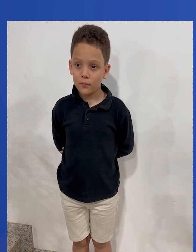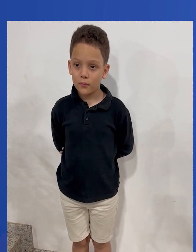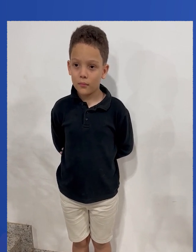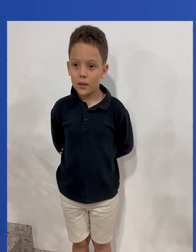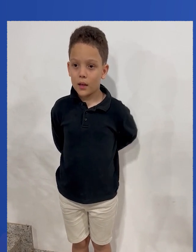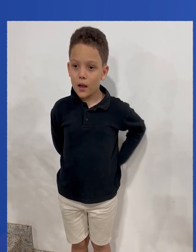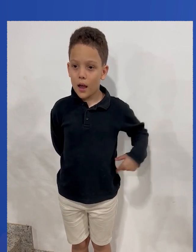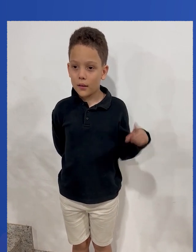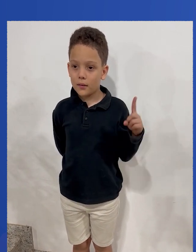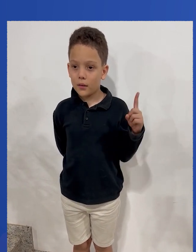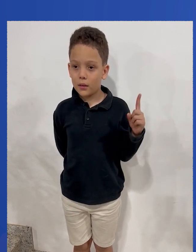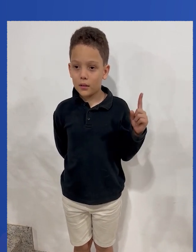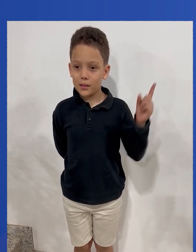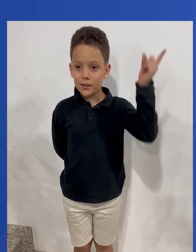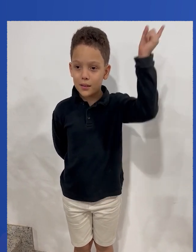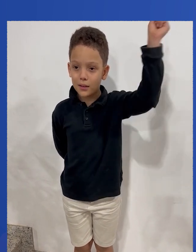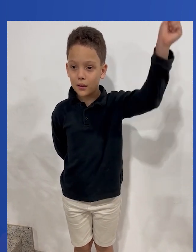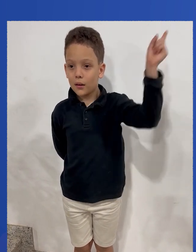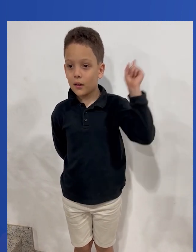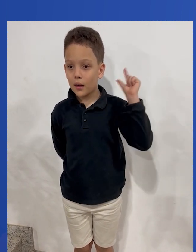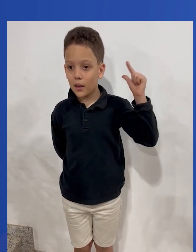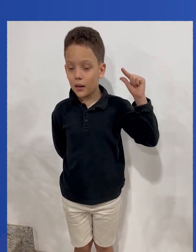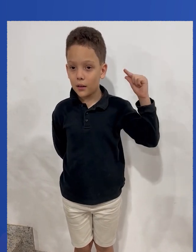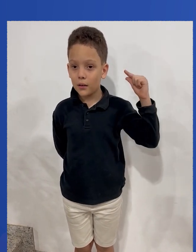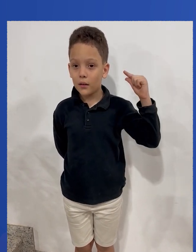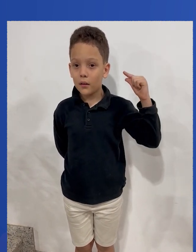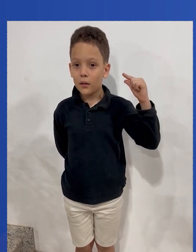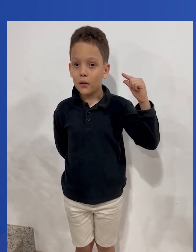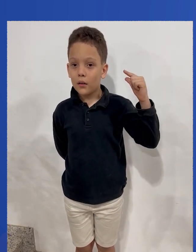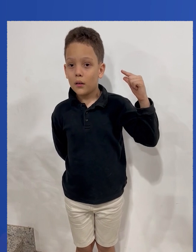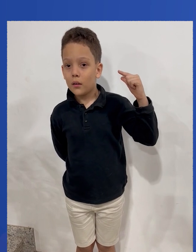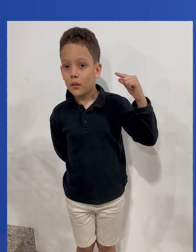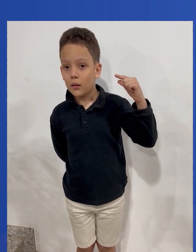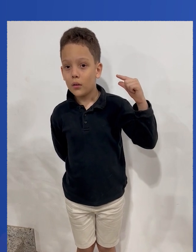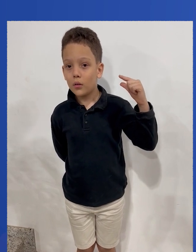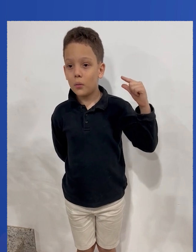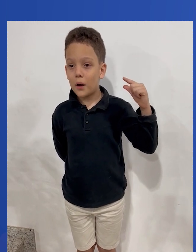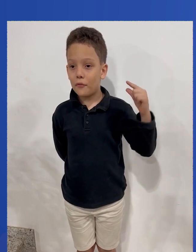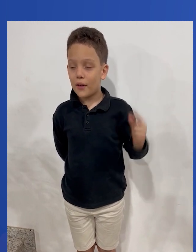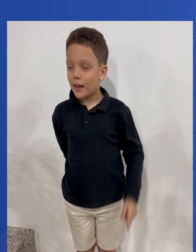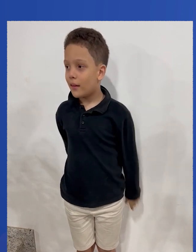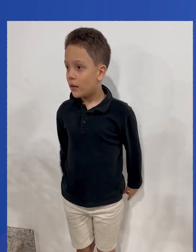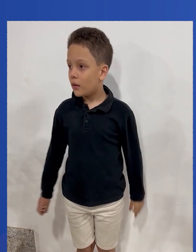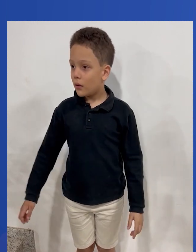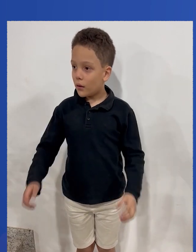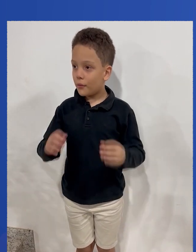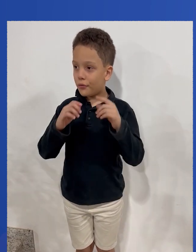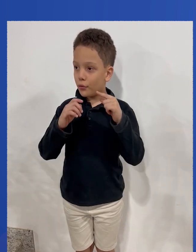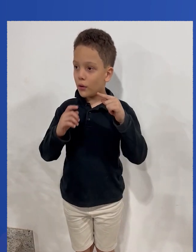fé? Jesus diz que uma vez,